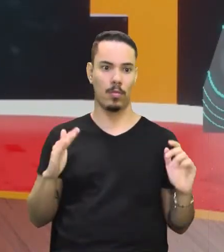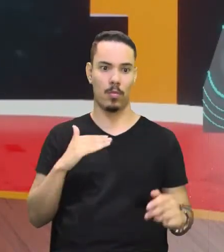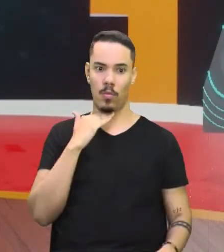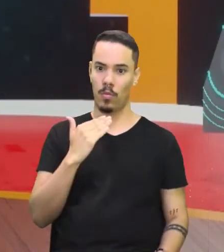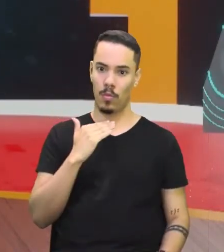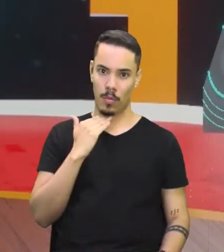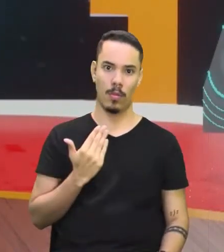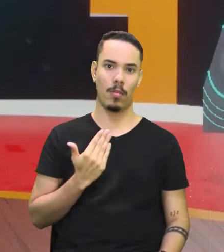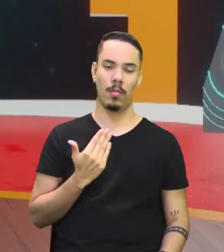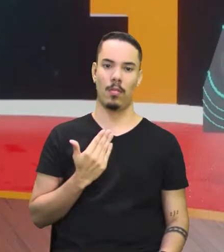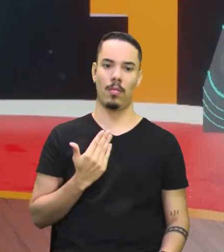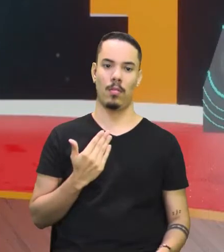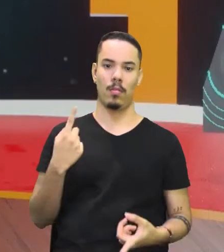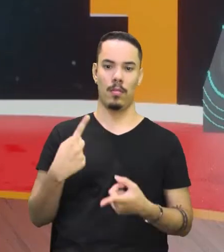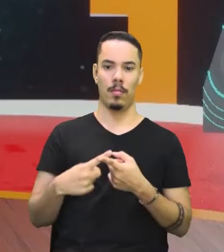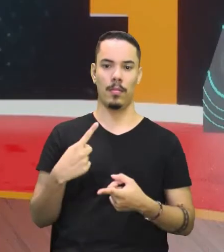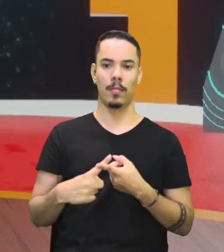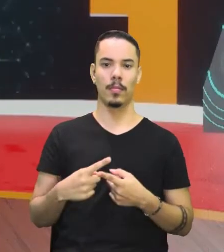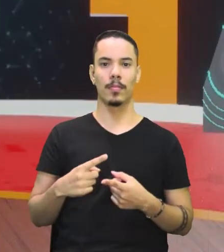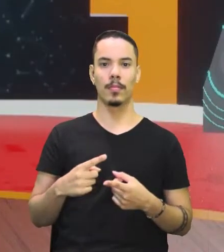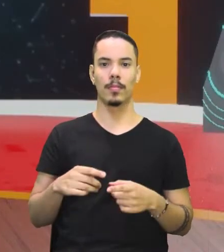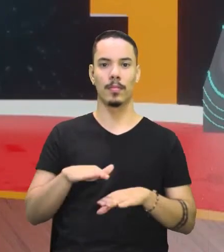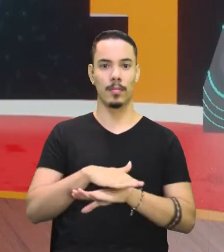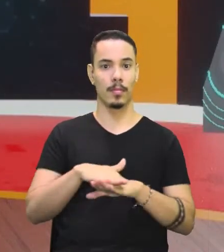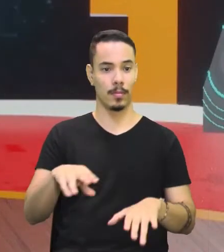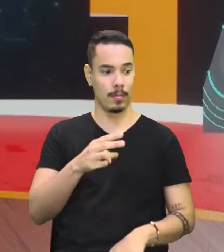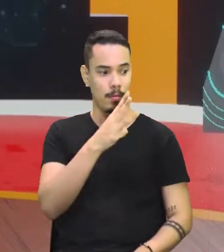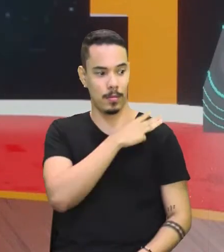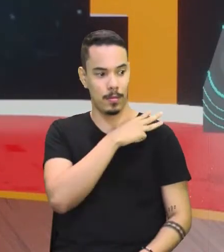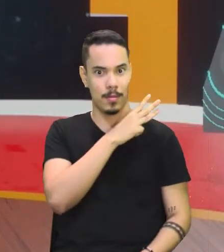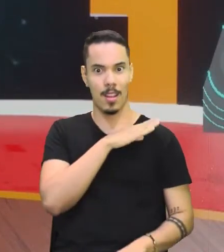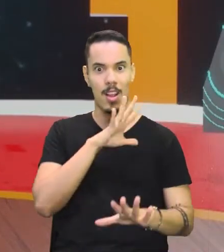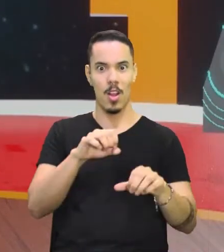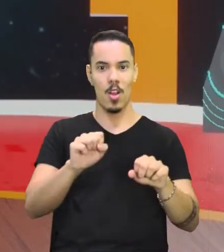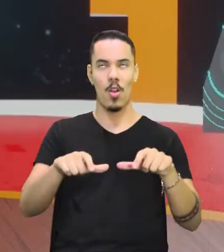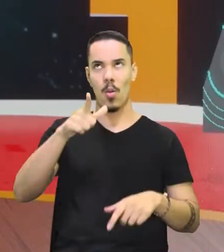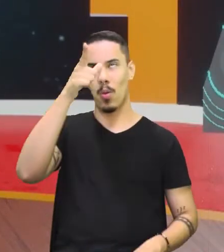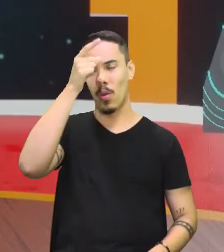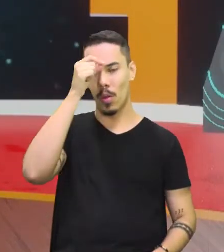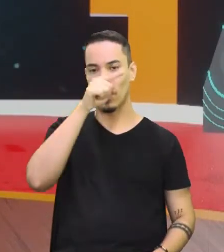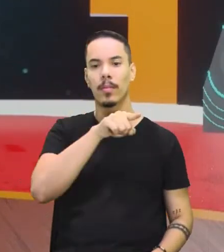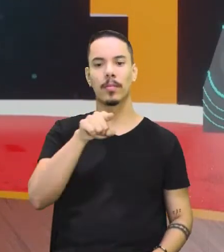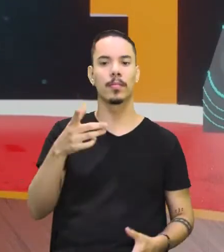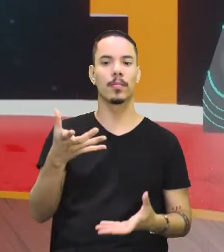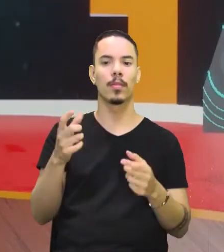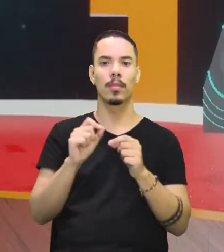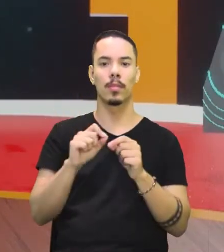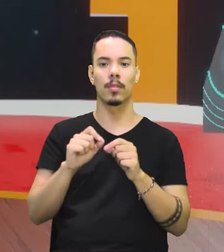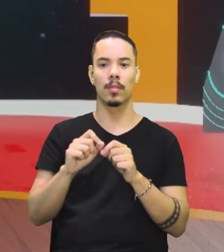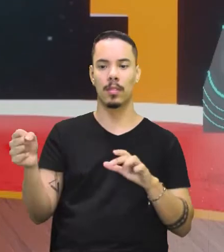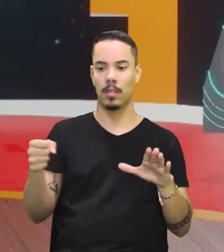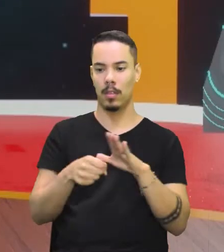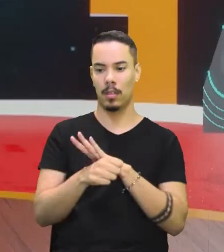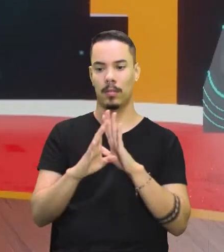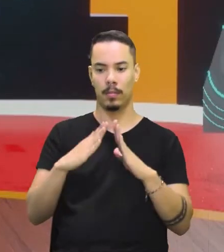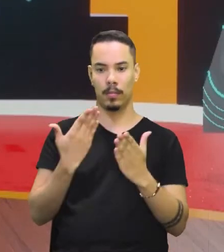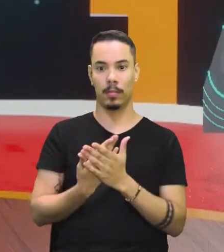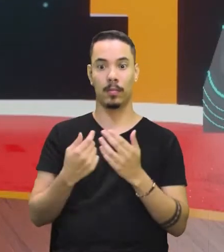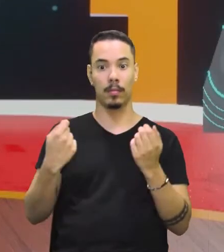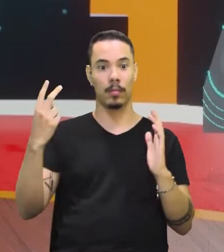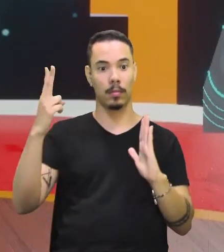até engraçado porque, assim, quando termina o terceiro ano, né, o que eles querem? Que o aluno saia da escola sabendo